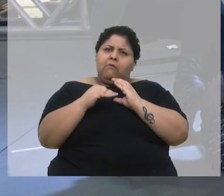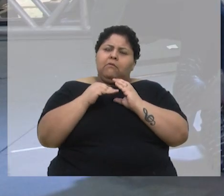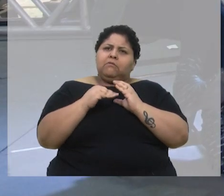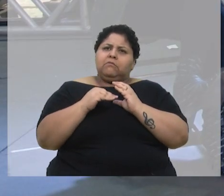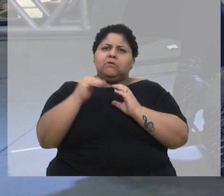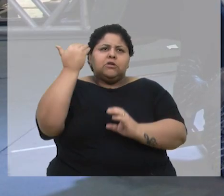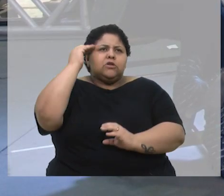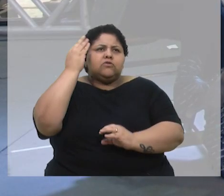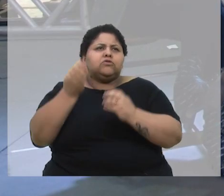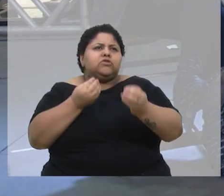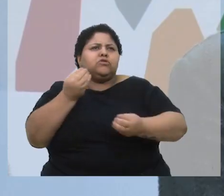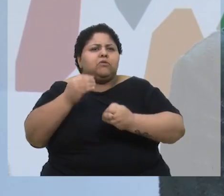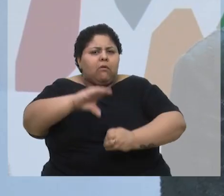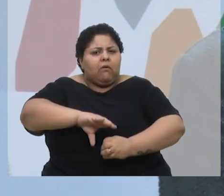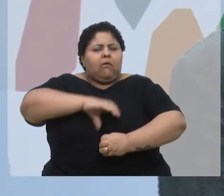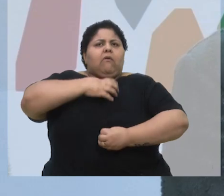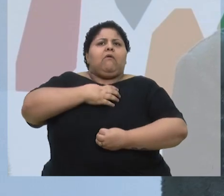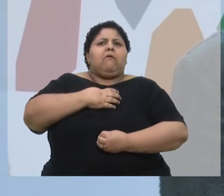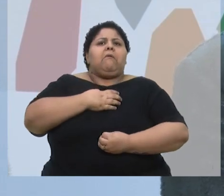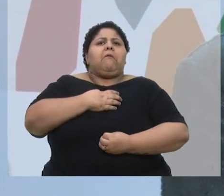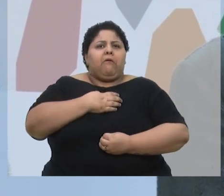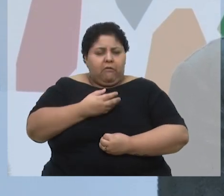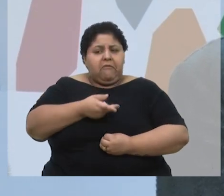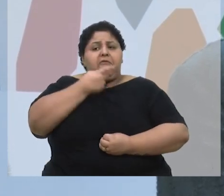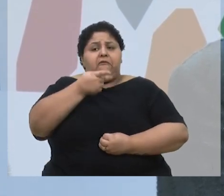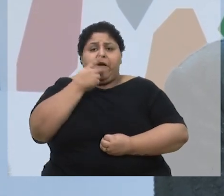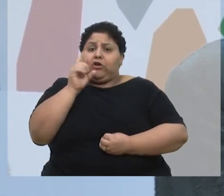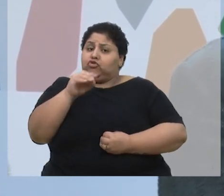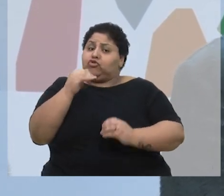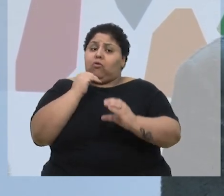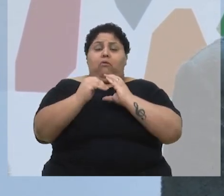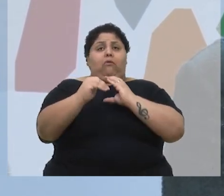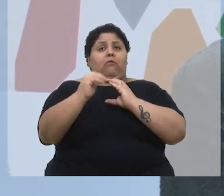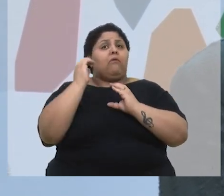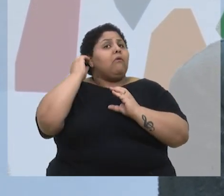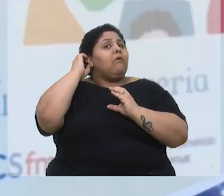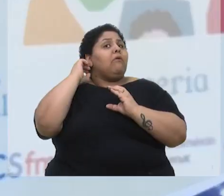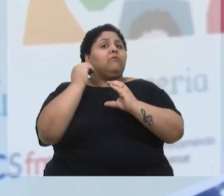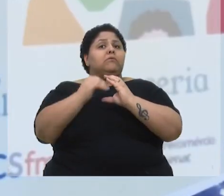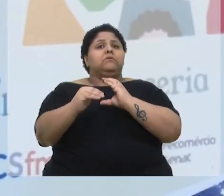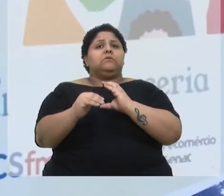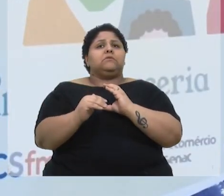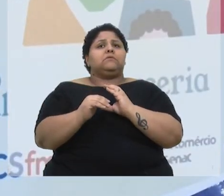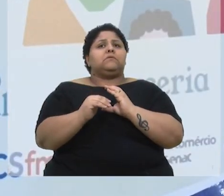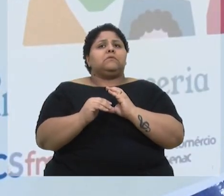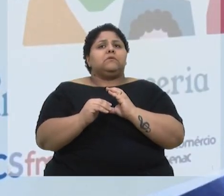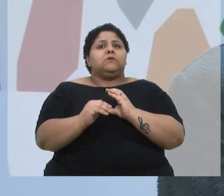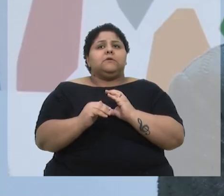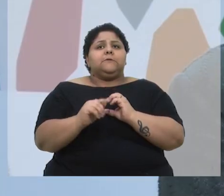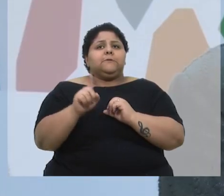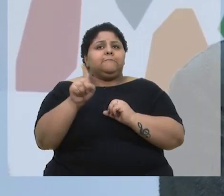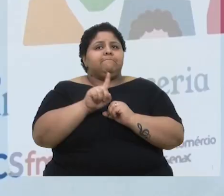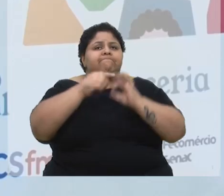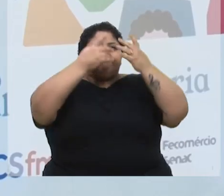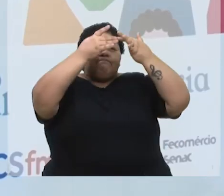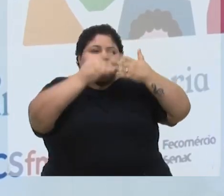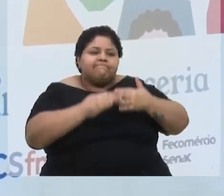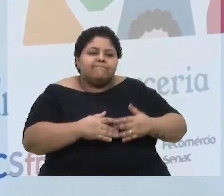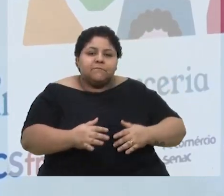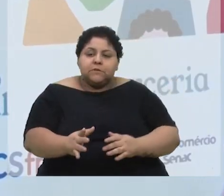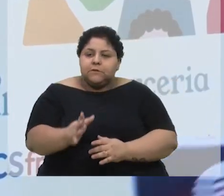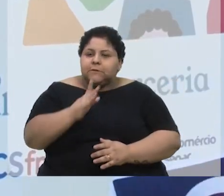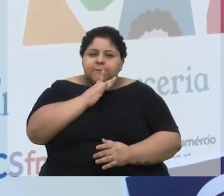nesse evento, que é o maior evento de literatura de nossa cidade, né? E que a essas alturas deve ser um dos maiores do estado também, né? Eu